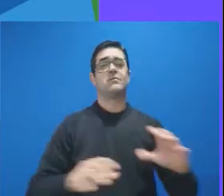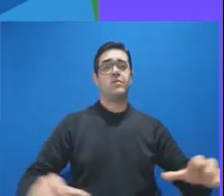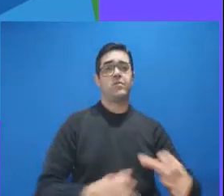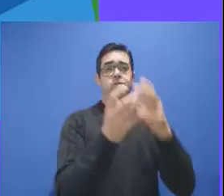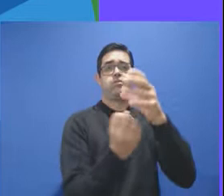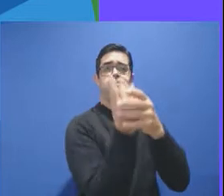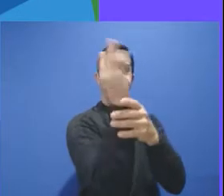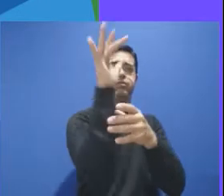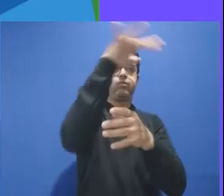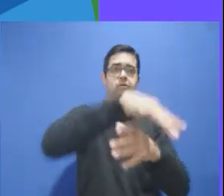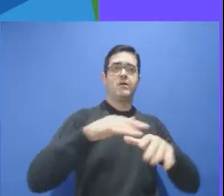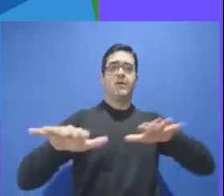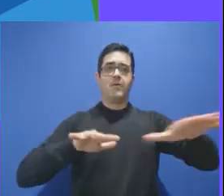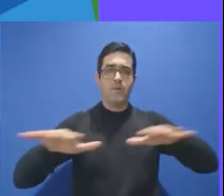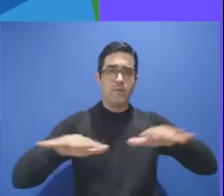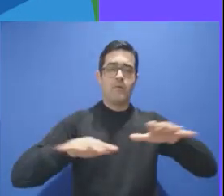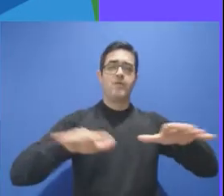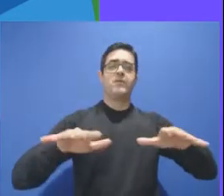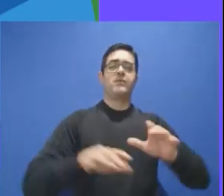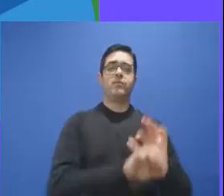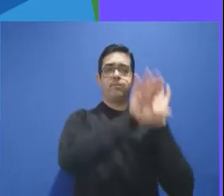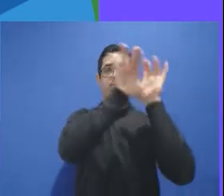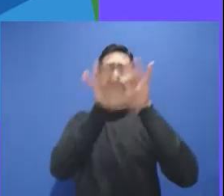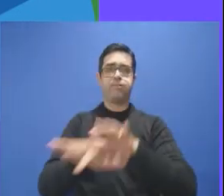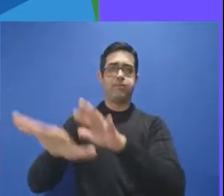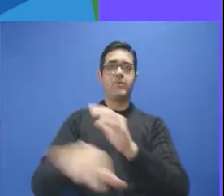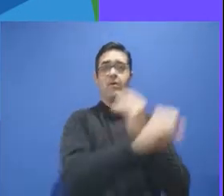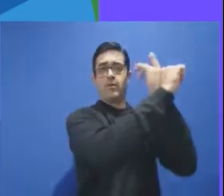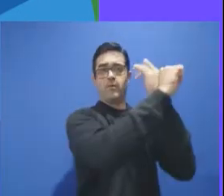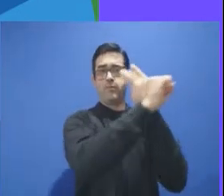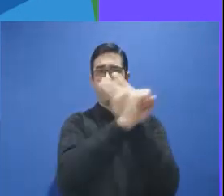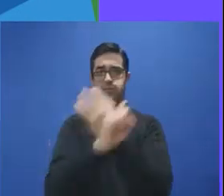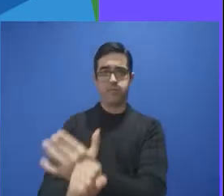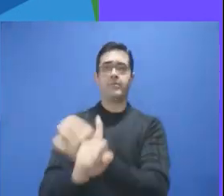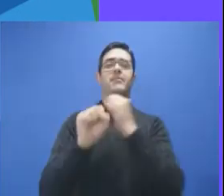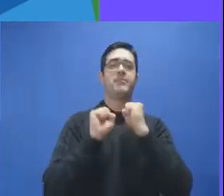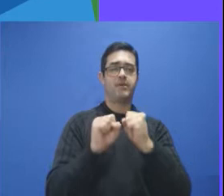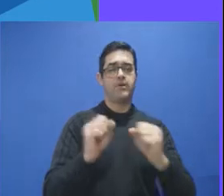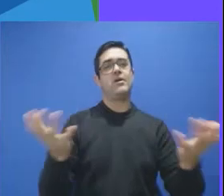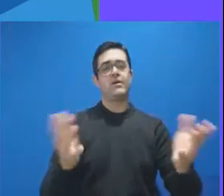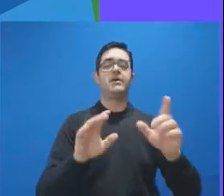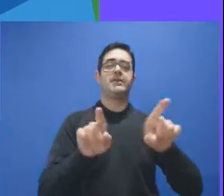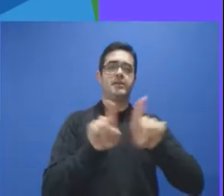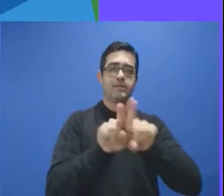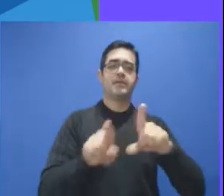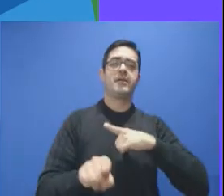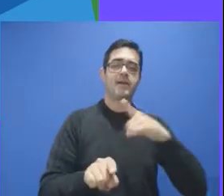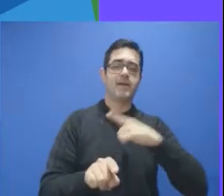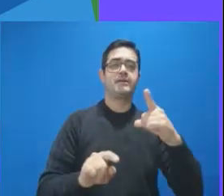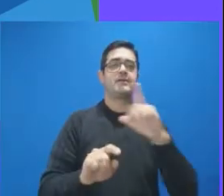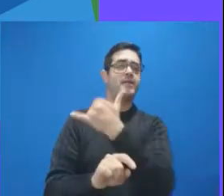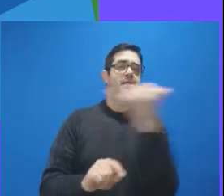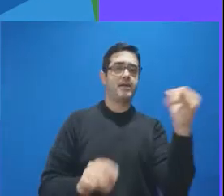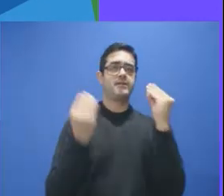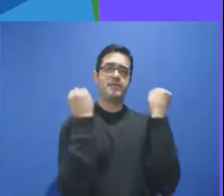exemplo, os vulcões, os terremotos, os maremotos, a colisão de meteoros. São eventos naturais que adicionam material